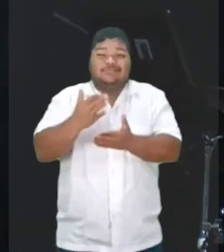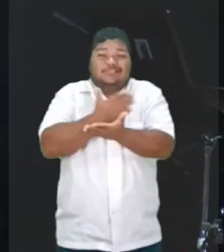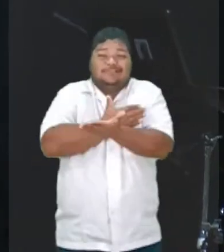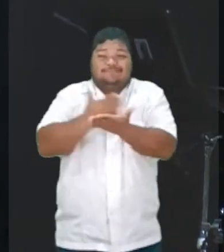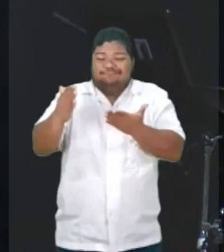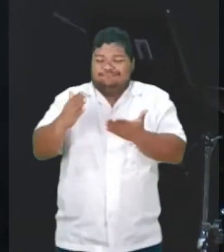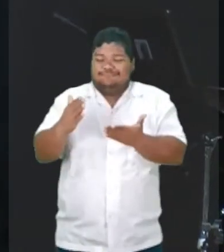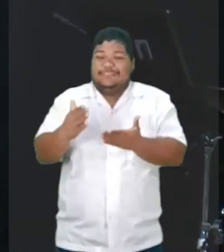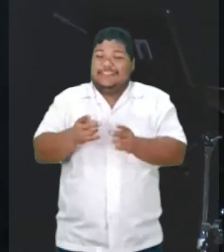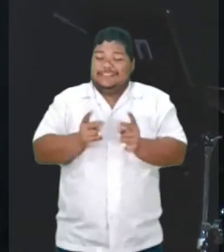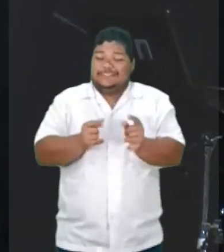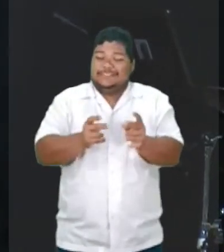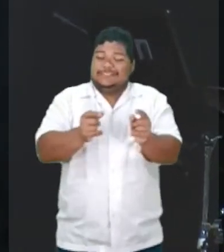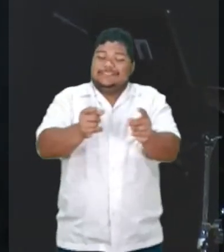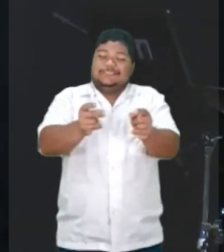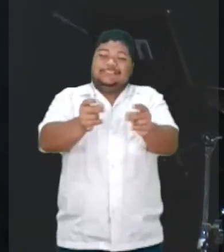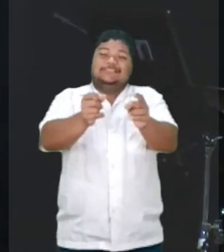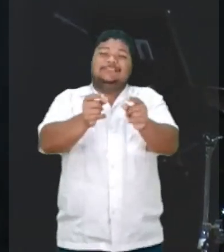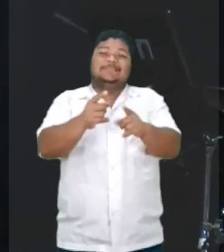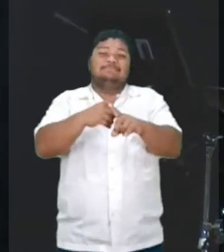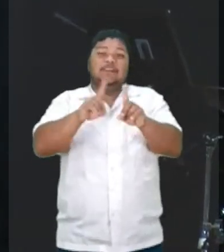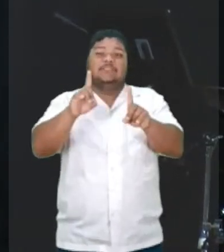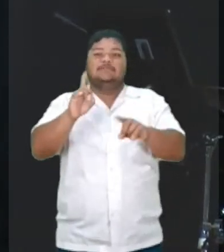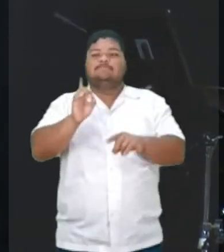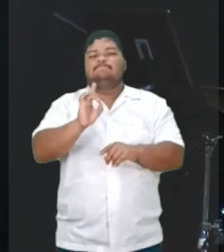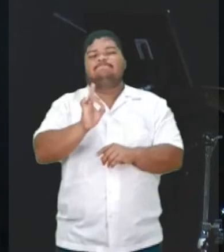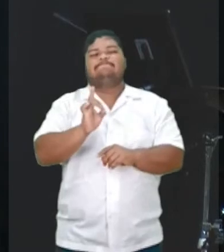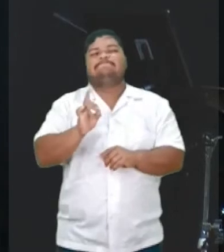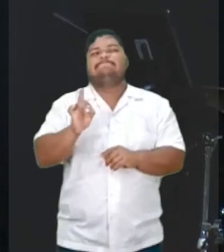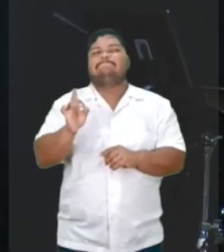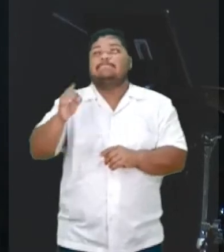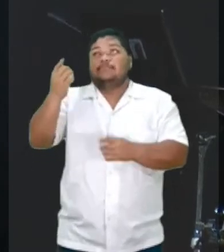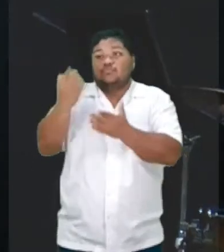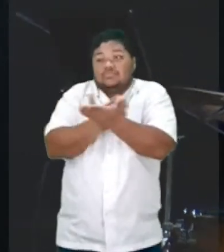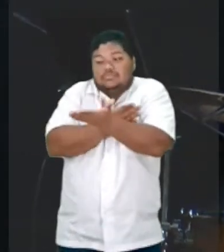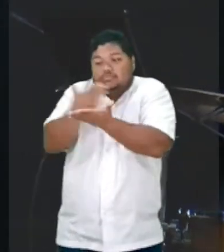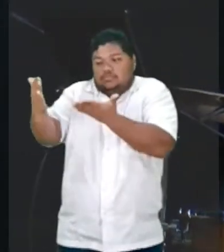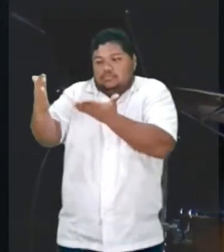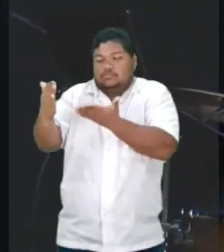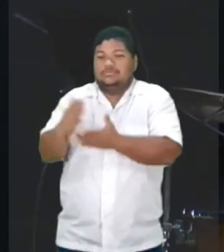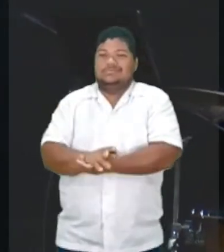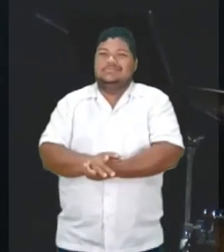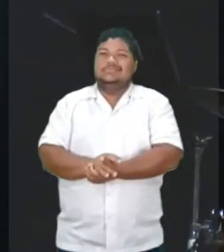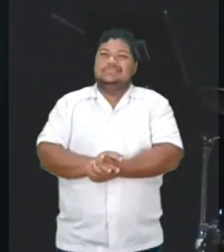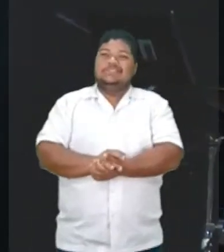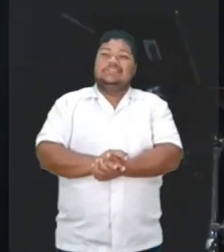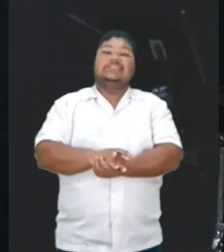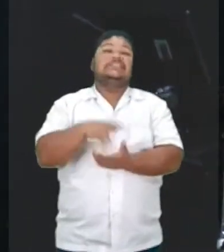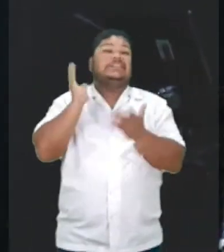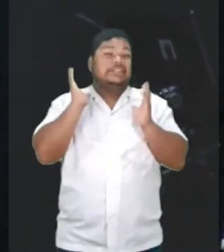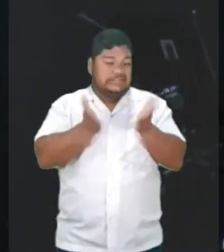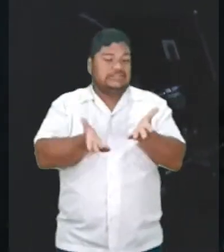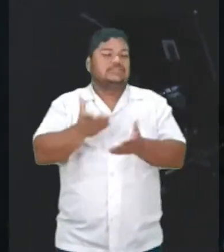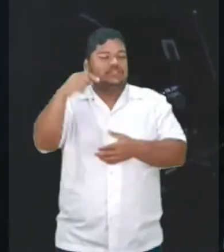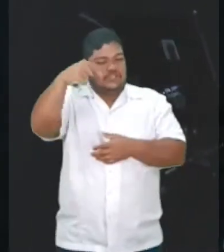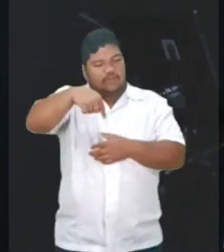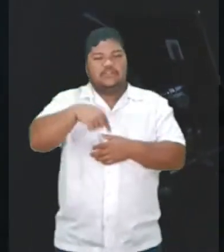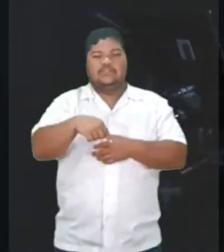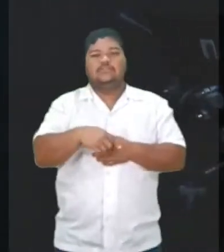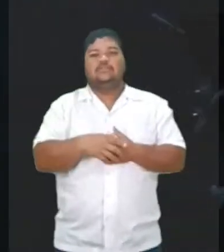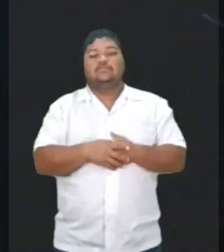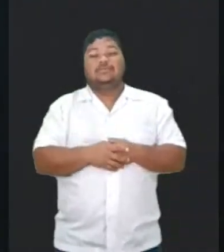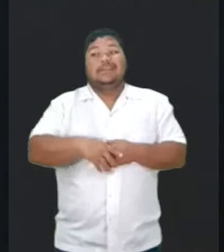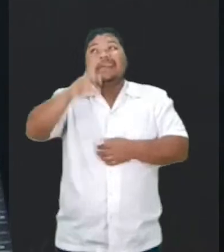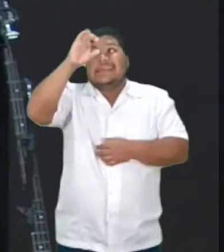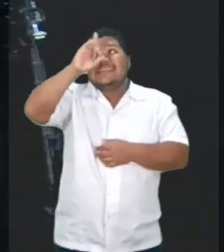eternidade. Mas Deus não teve o início. Ele é autoexistente. Ele é